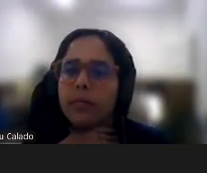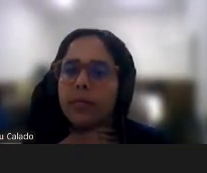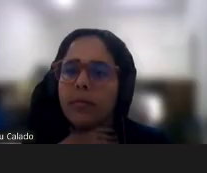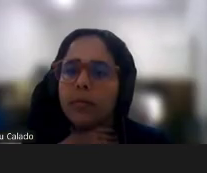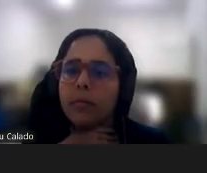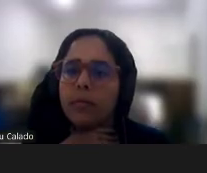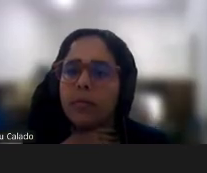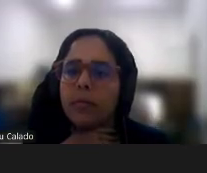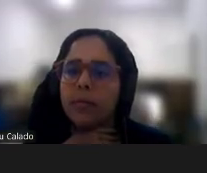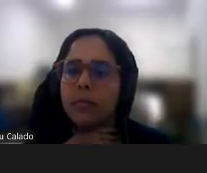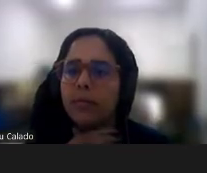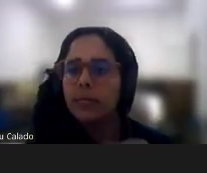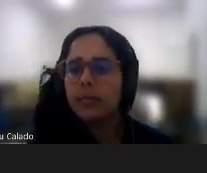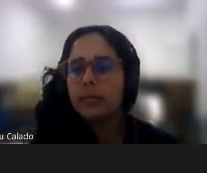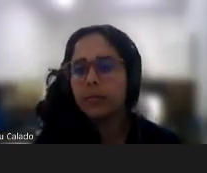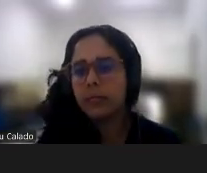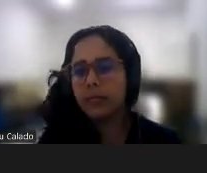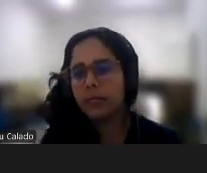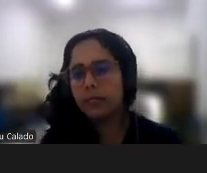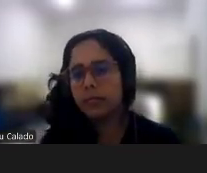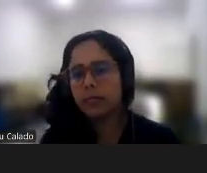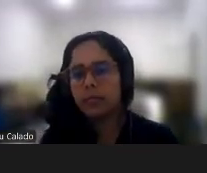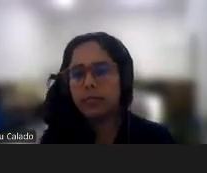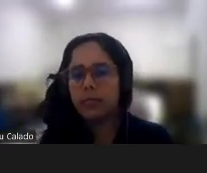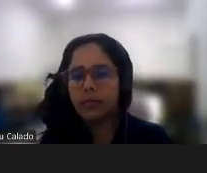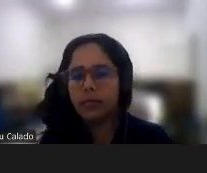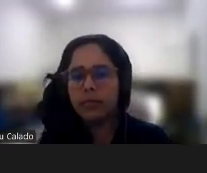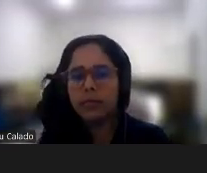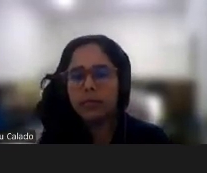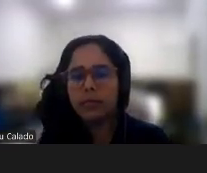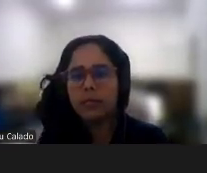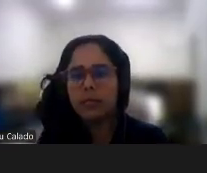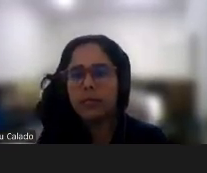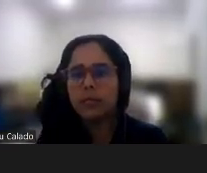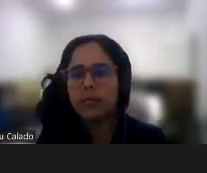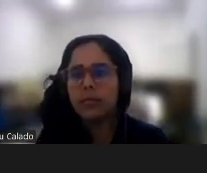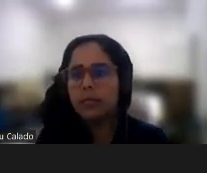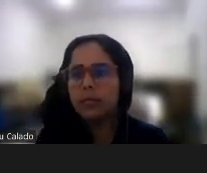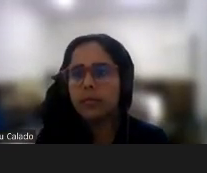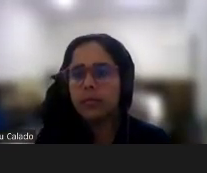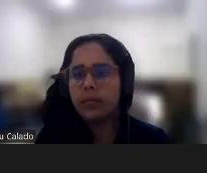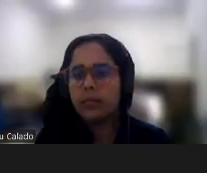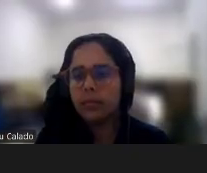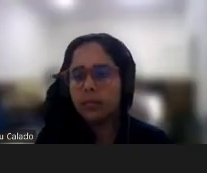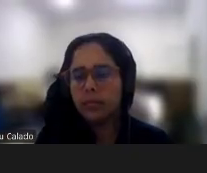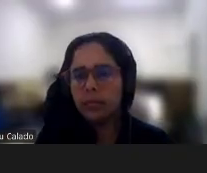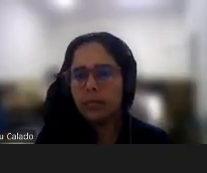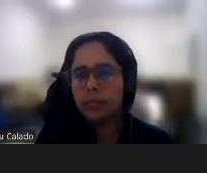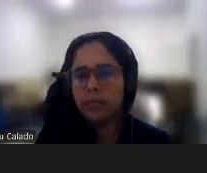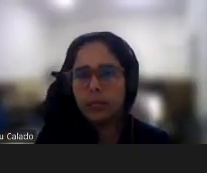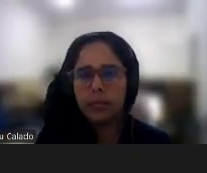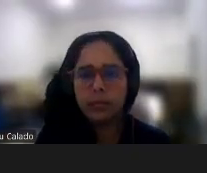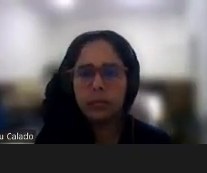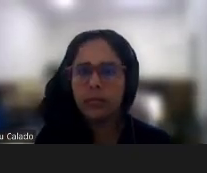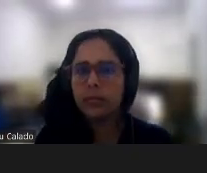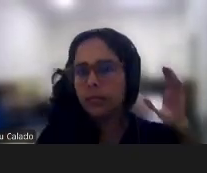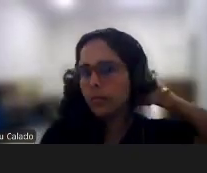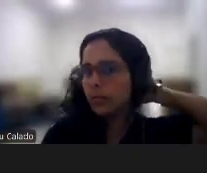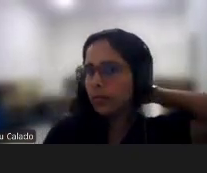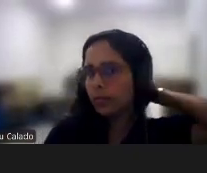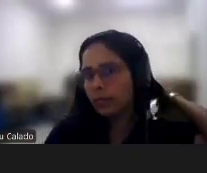muito importantes. Isso. A gente teve esse momento científico junto. E, para a alegria nossa, a gente está aqui de novo hoje. Então,